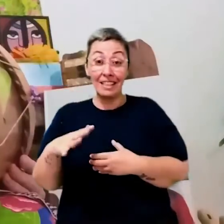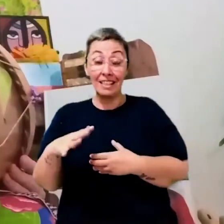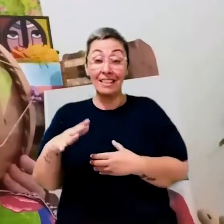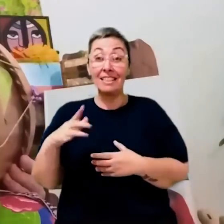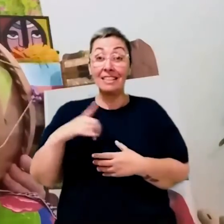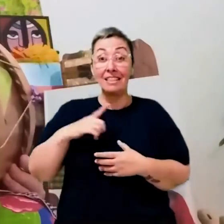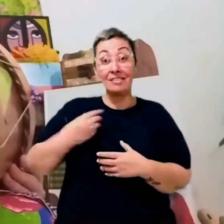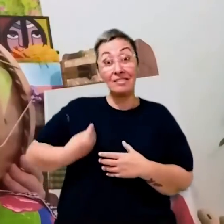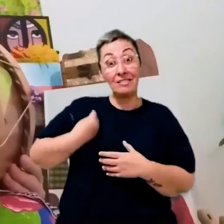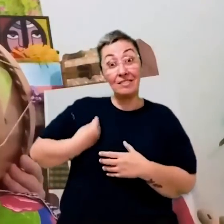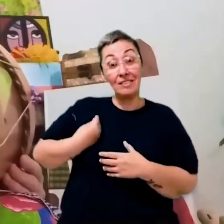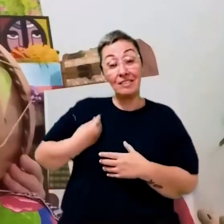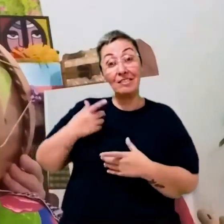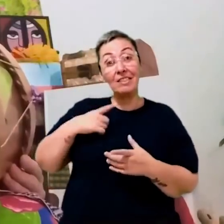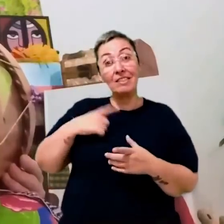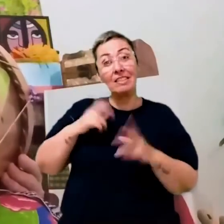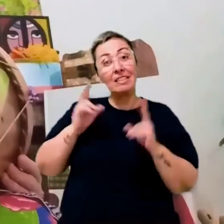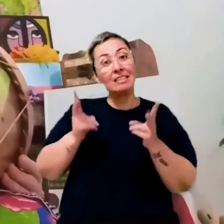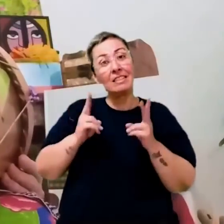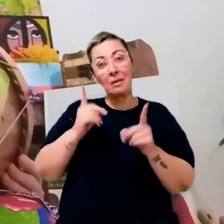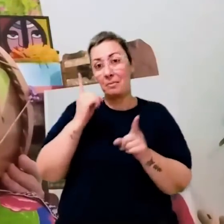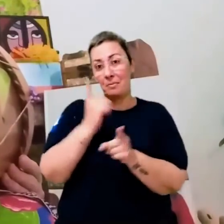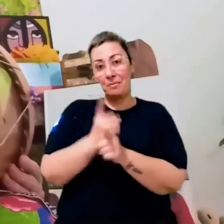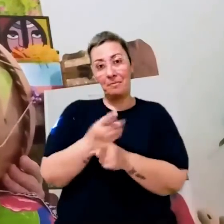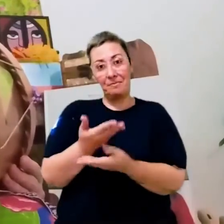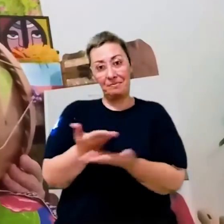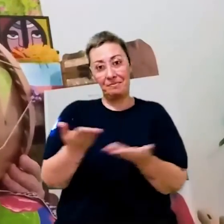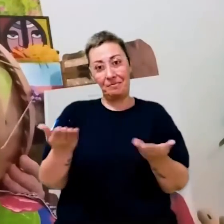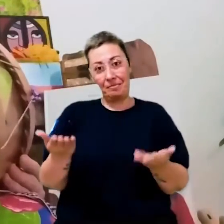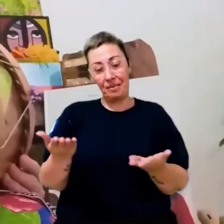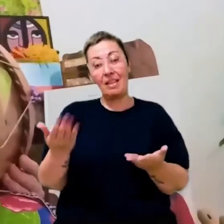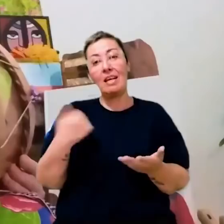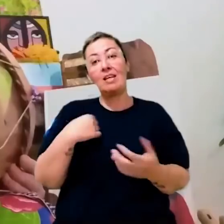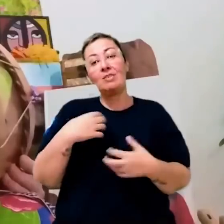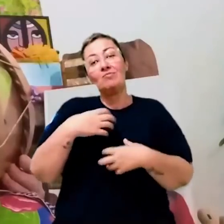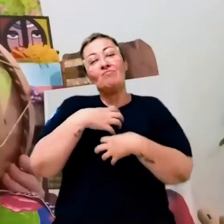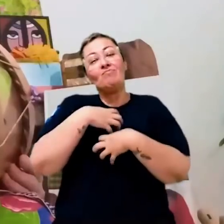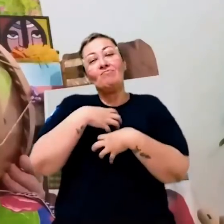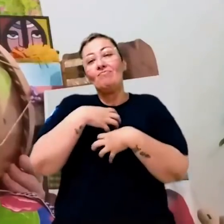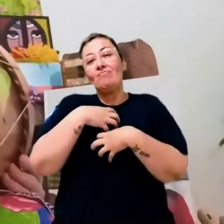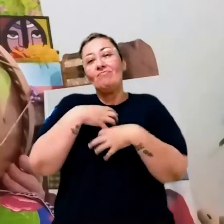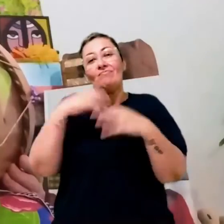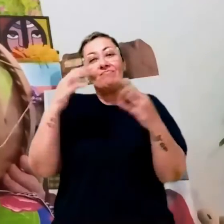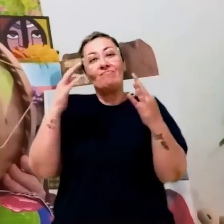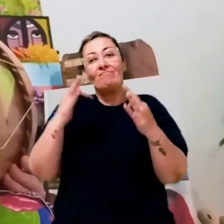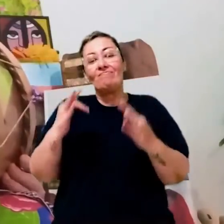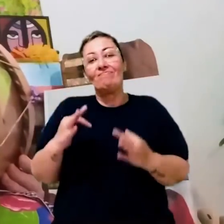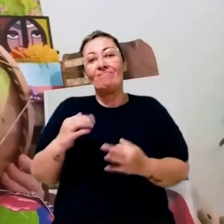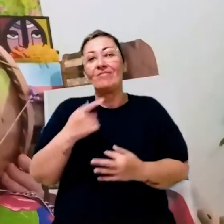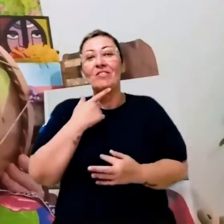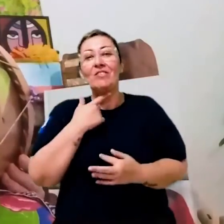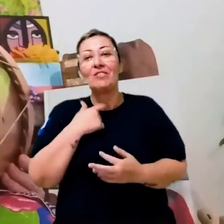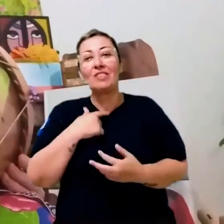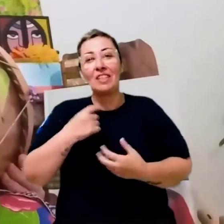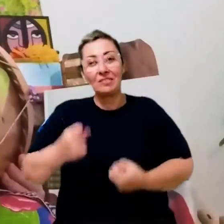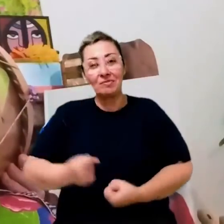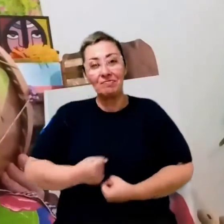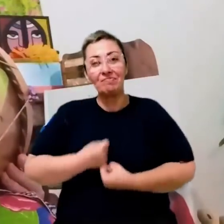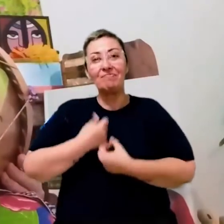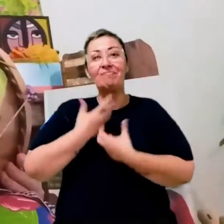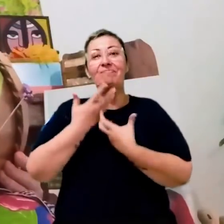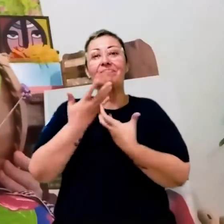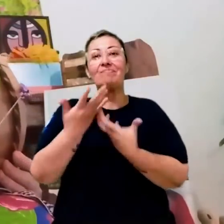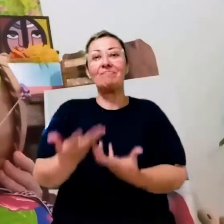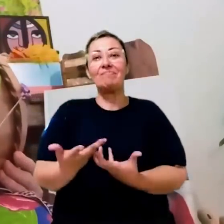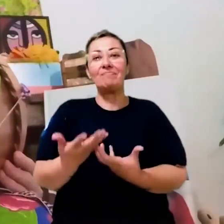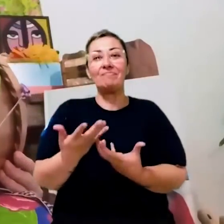vocês, todas as vezes que eu vou ao encontro de vocês. Eu sinto muita vontade de declamar agora um poema